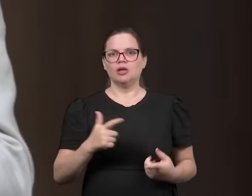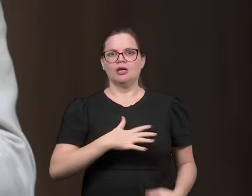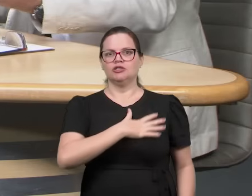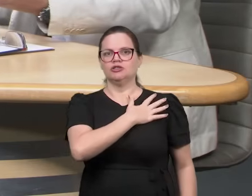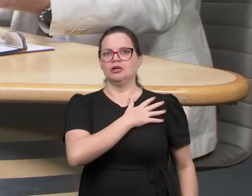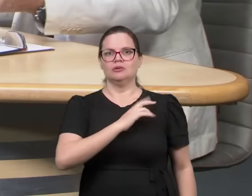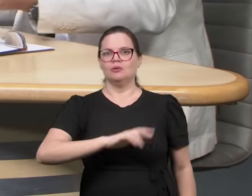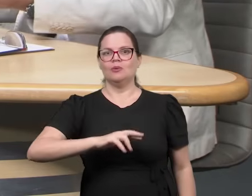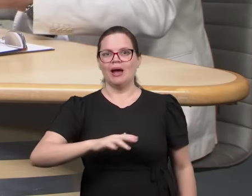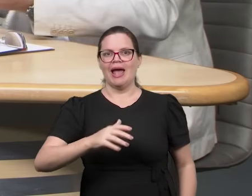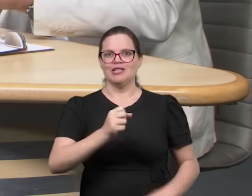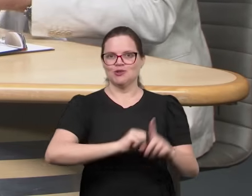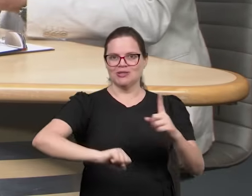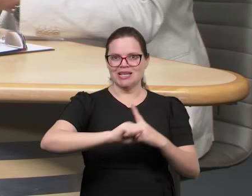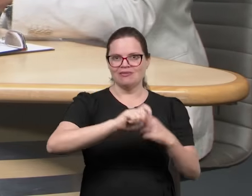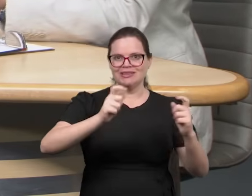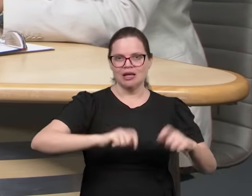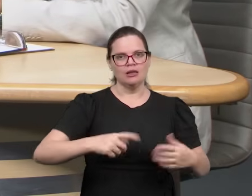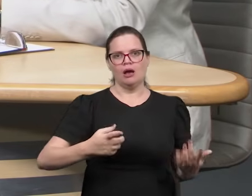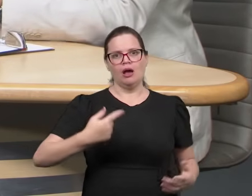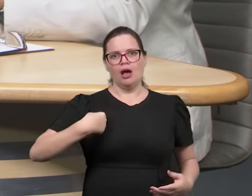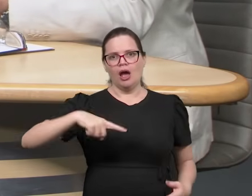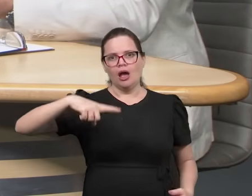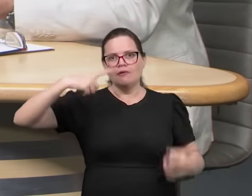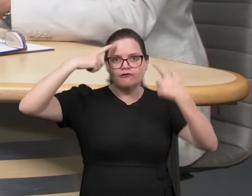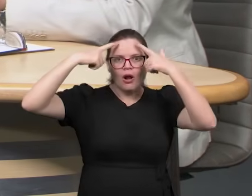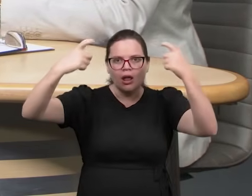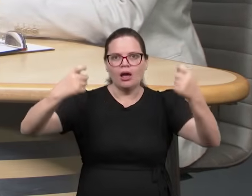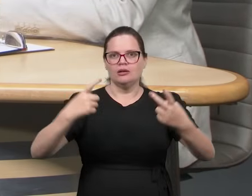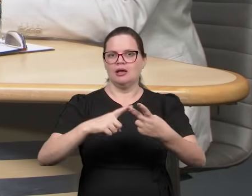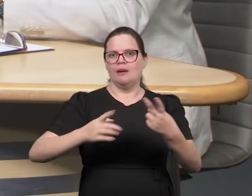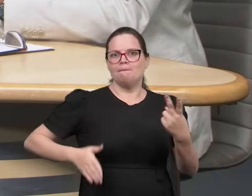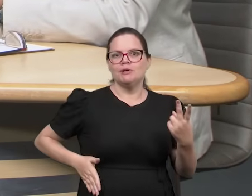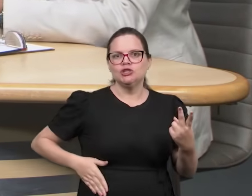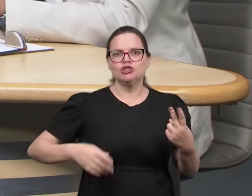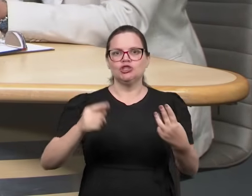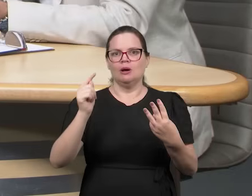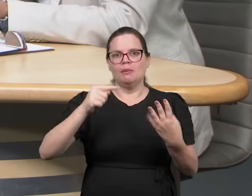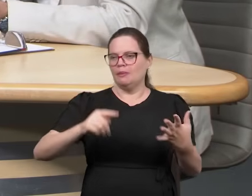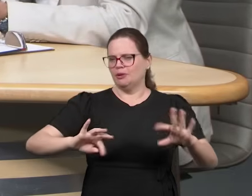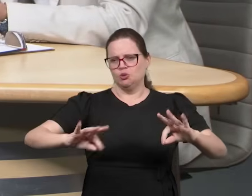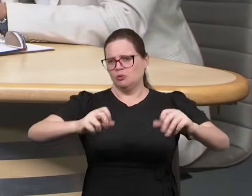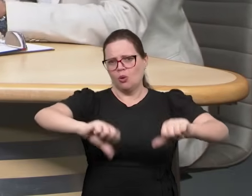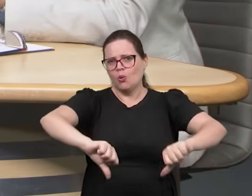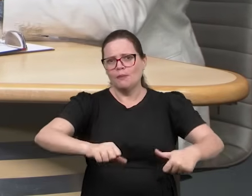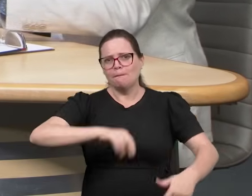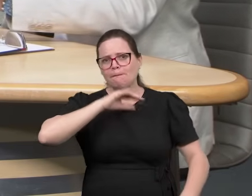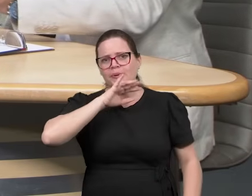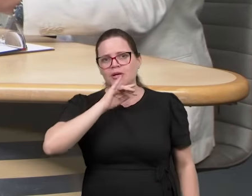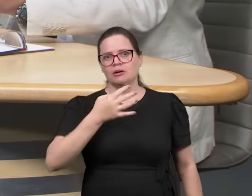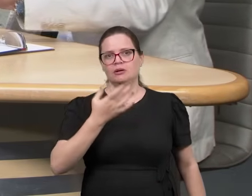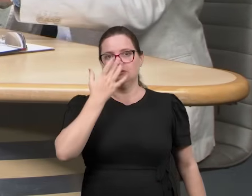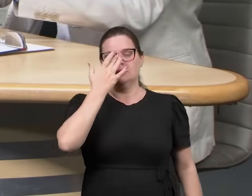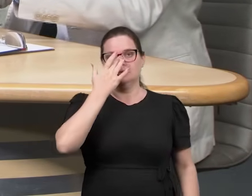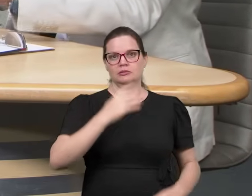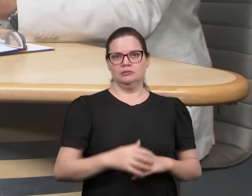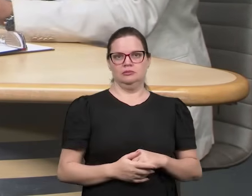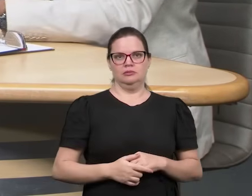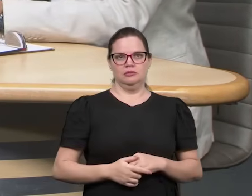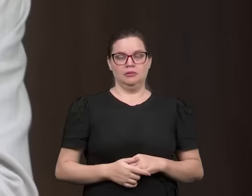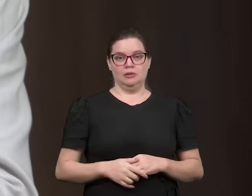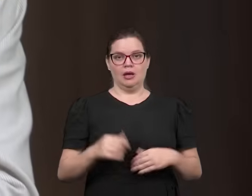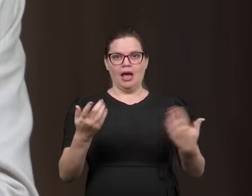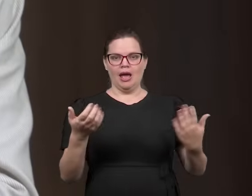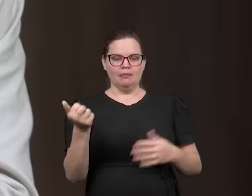satisfeito. Pessoas violentas, marginais, com desvios dos piores possíveis. Né? Eles falam que é a